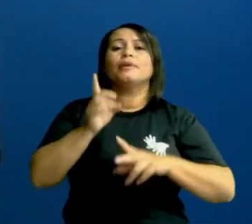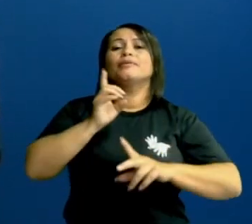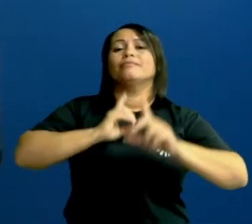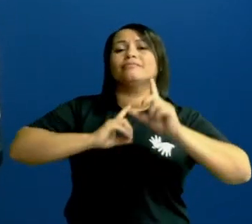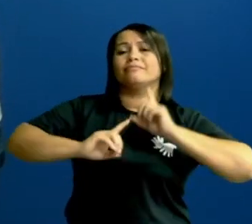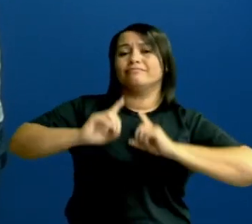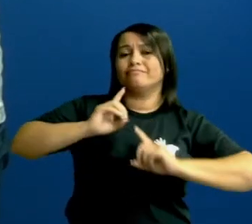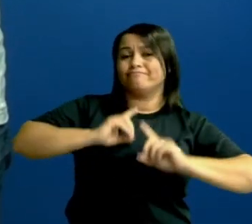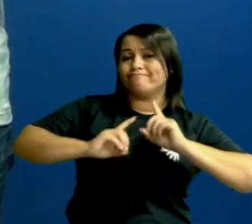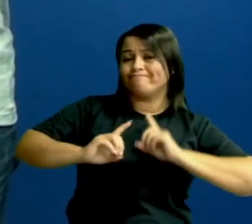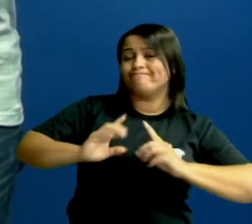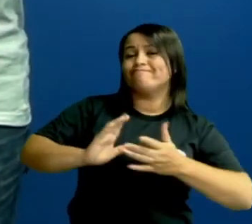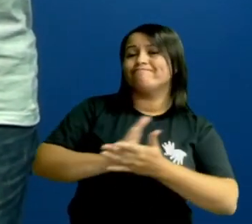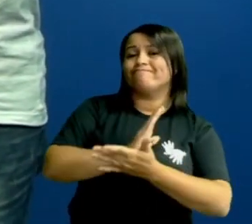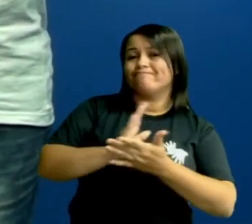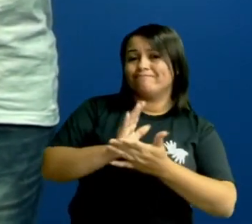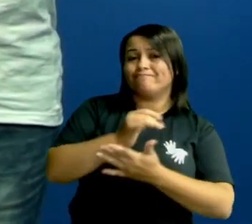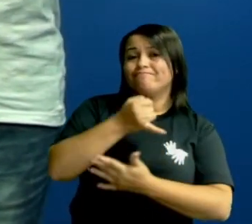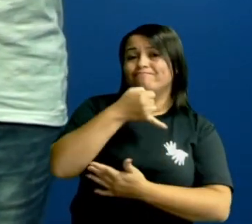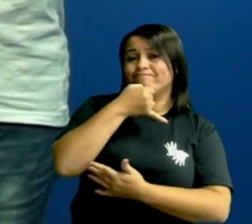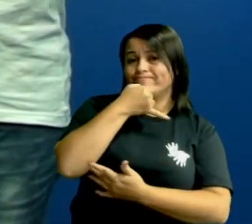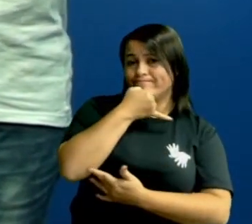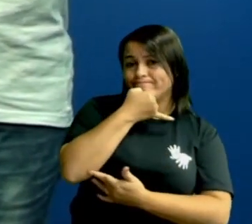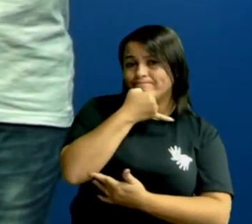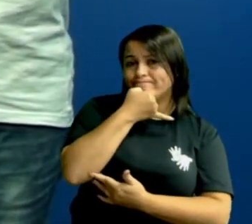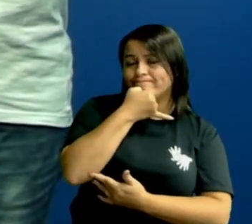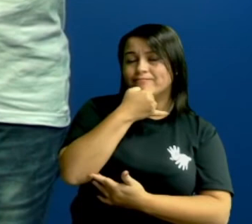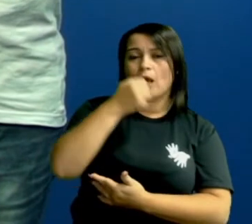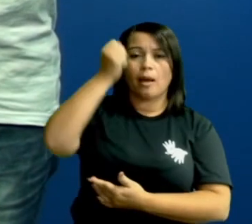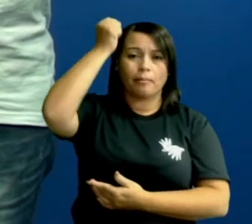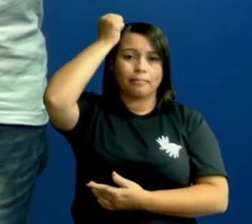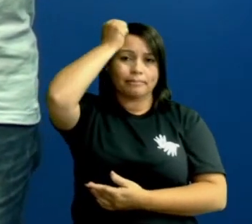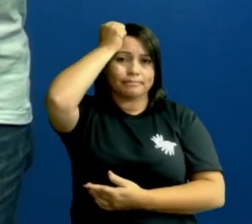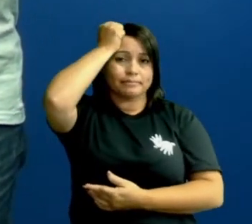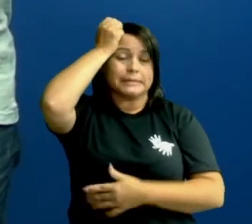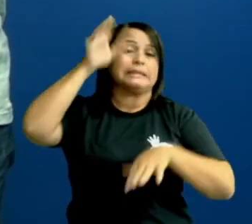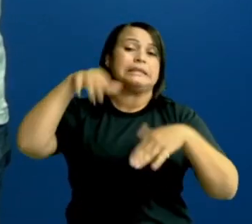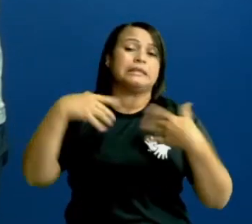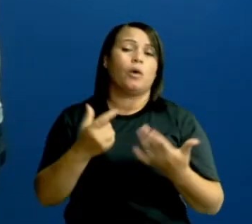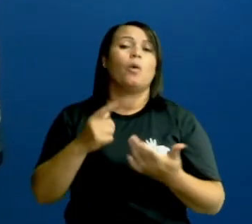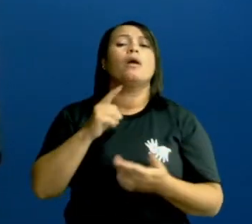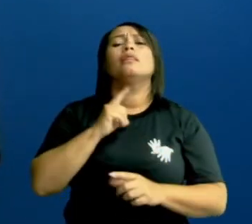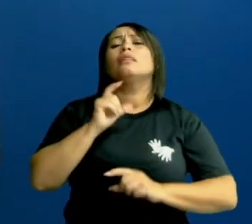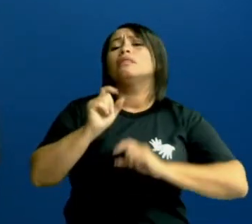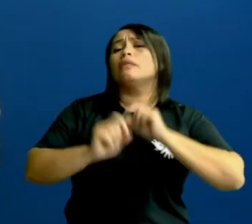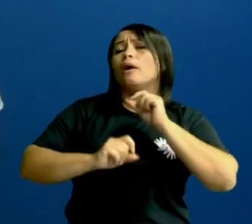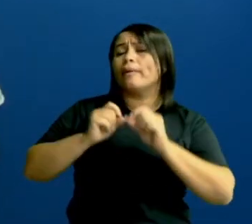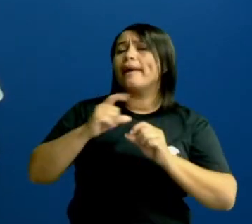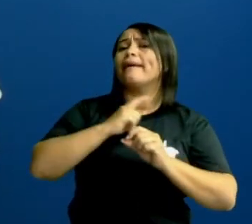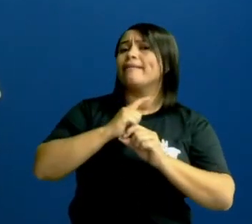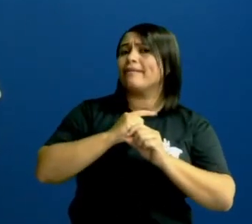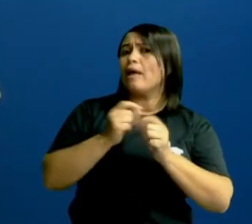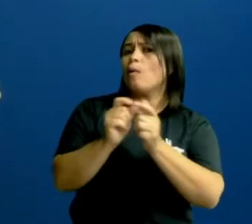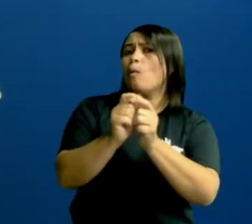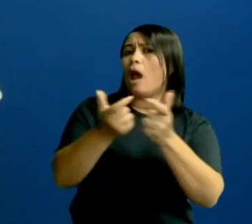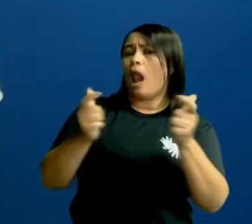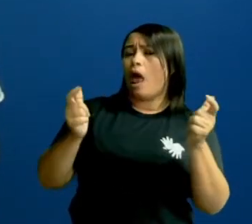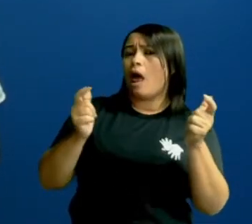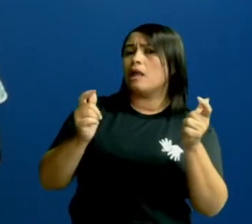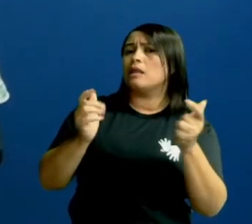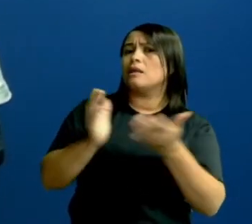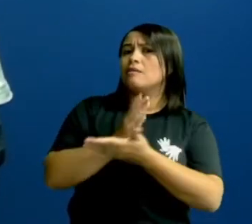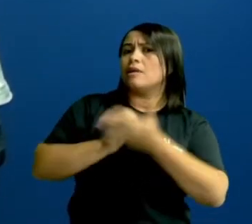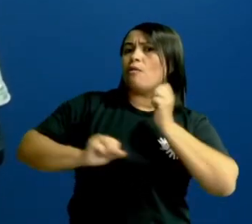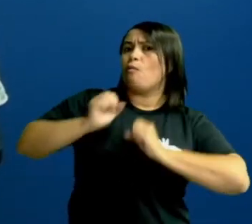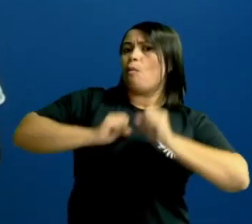uso da droga, a tristeza, um arrependimento. Então ocorre que há uma grande euforia